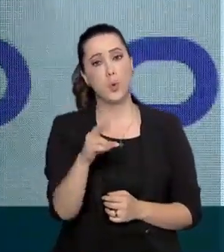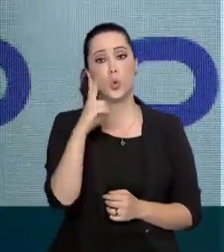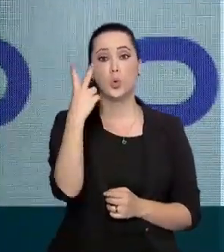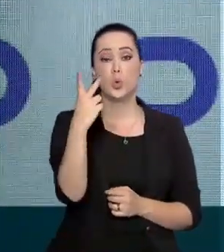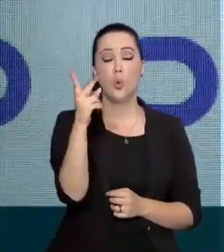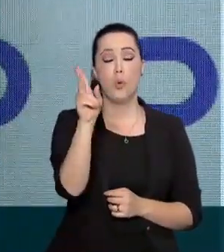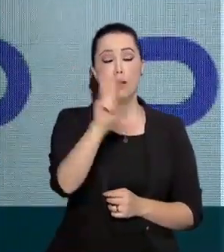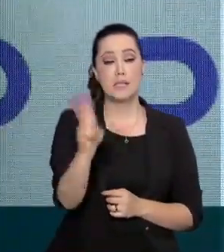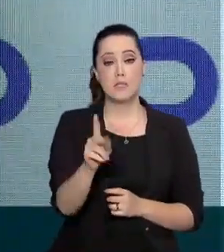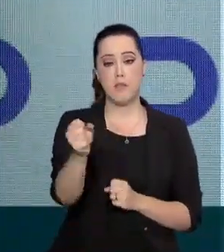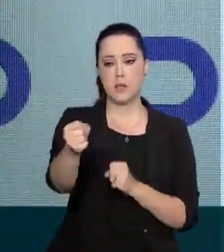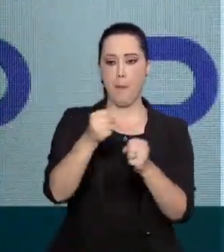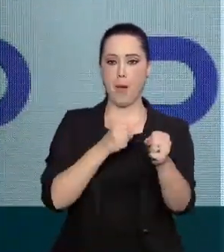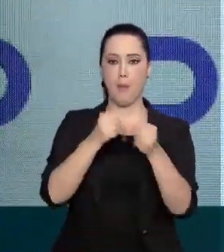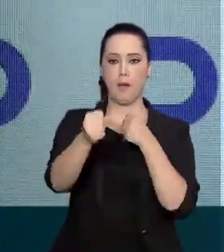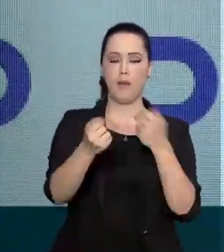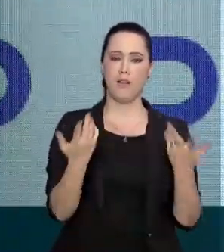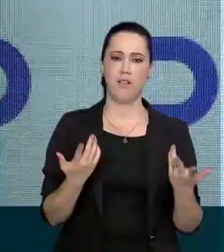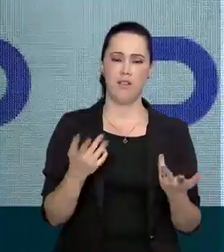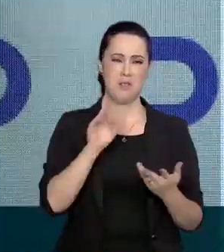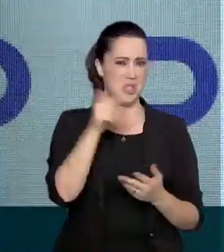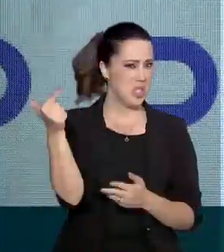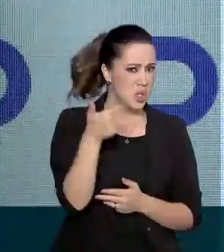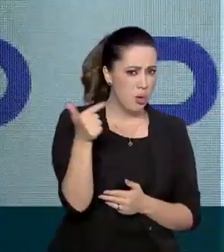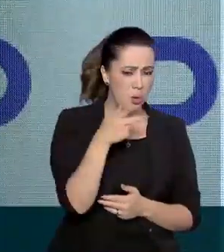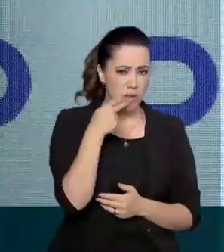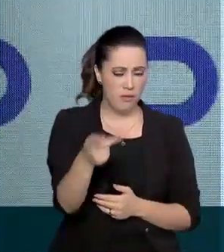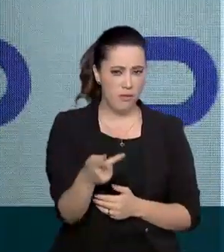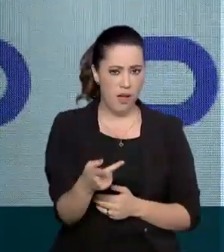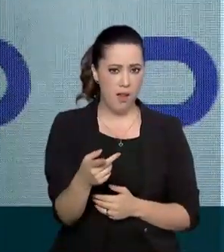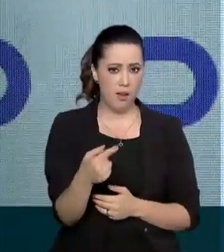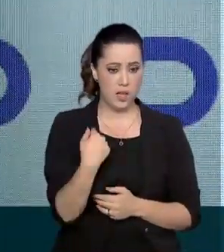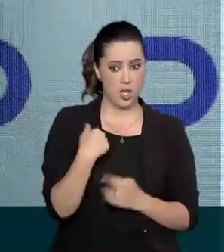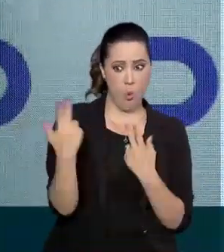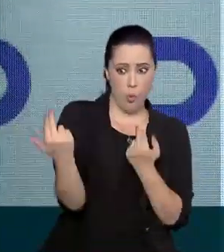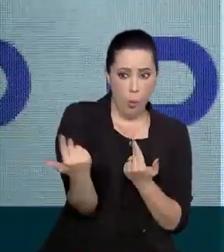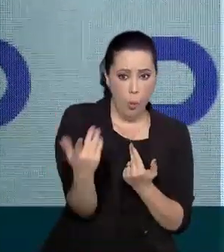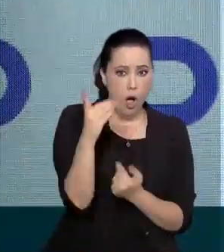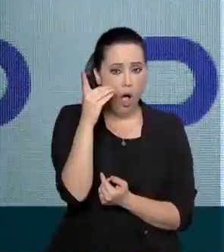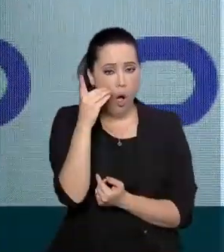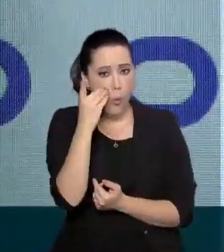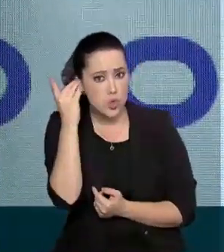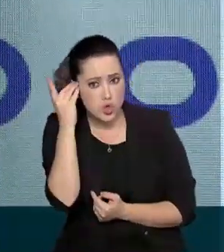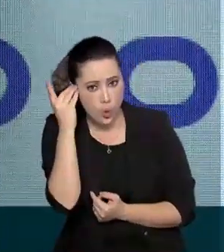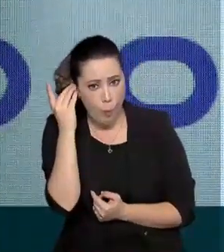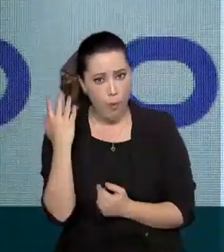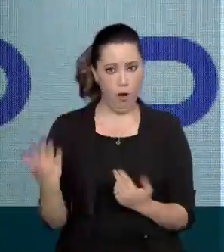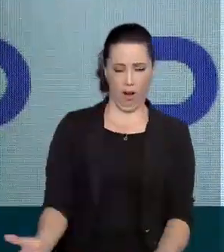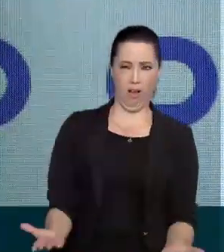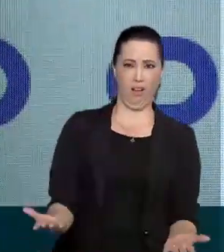era: Bolsonaro tem a política econômica idêntica da Dilma Rousseff. Pelo amor de Deus, pô.